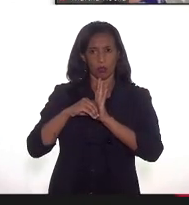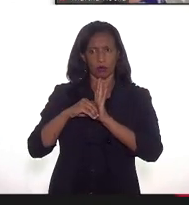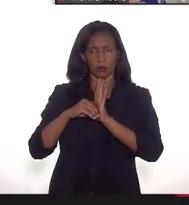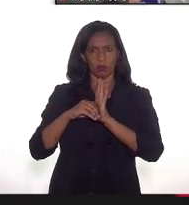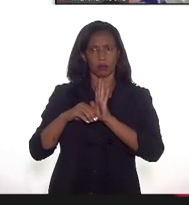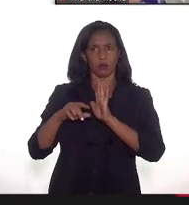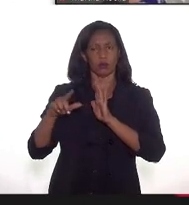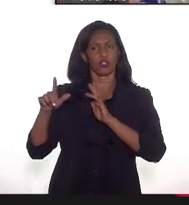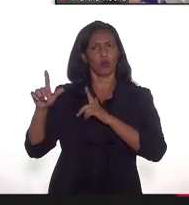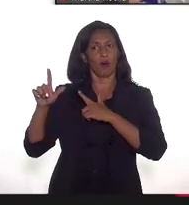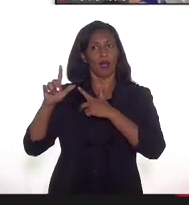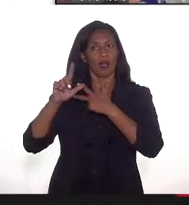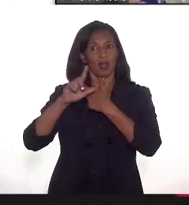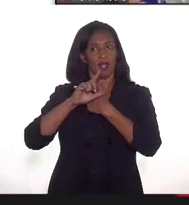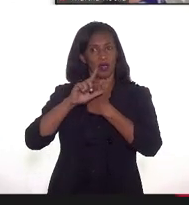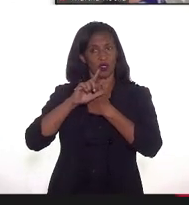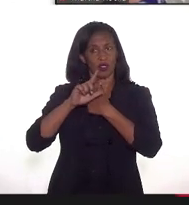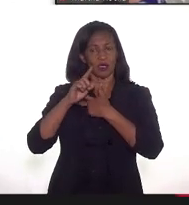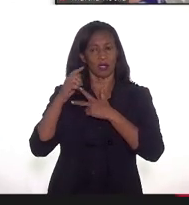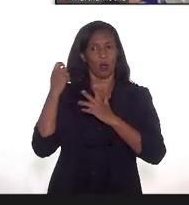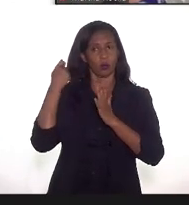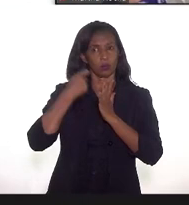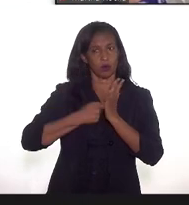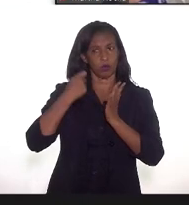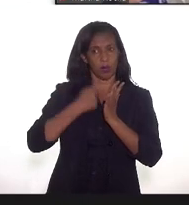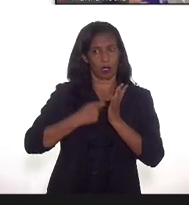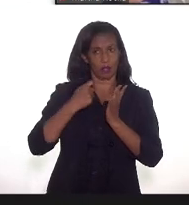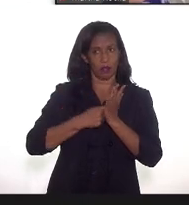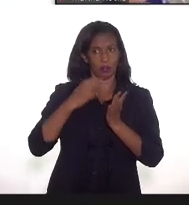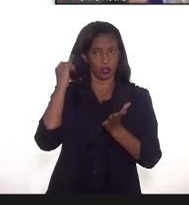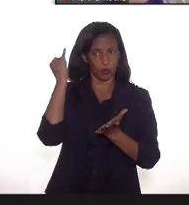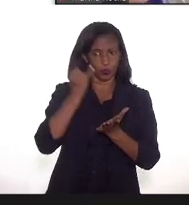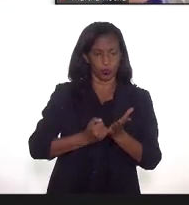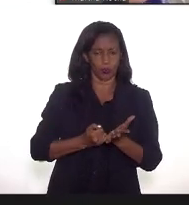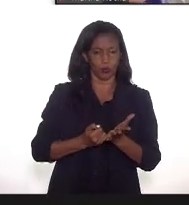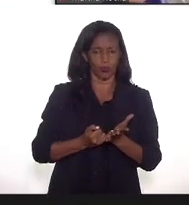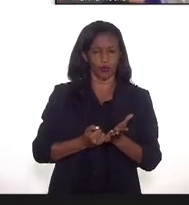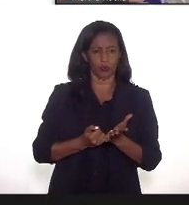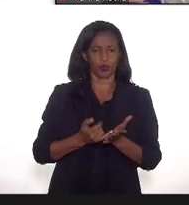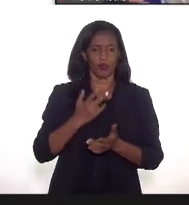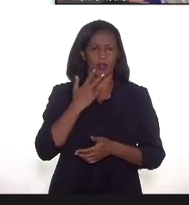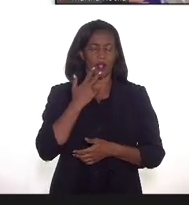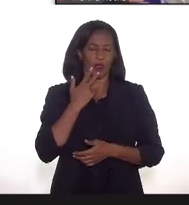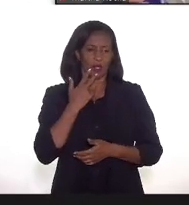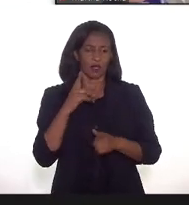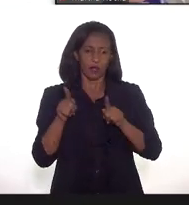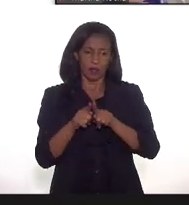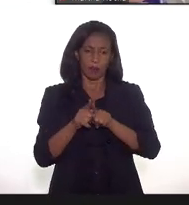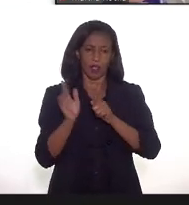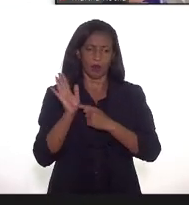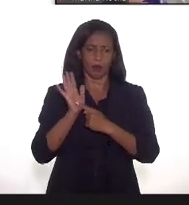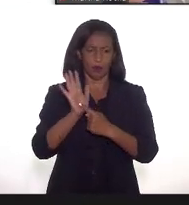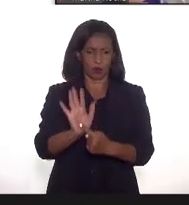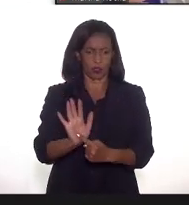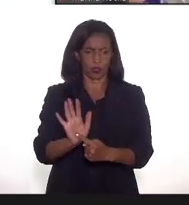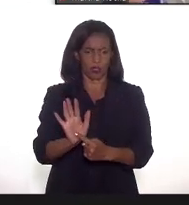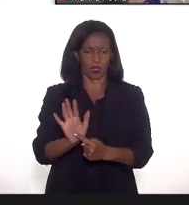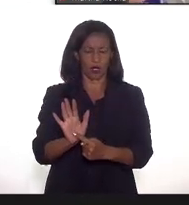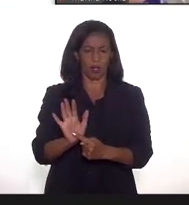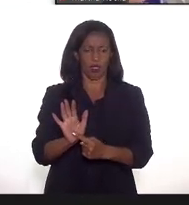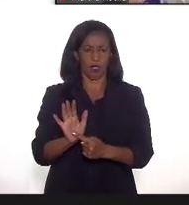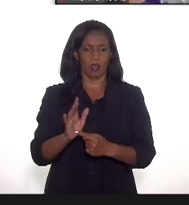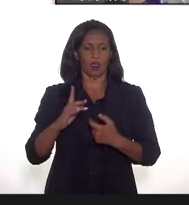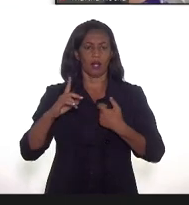tributárias. É importante frisar também que a LRF, no seu artigo